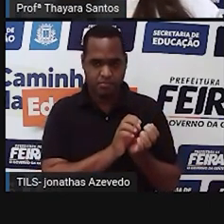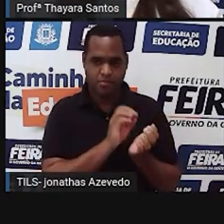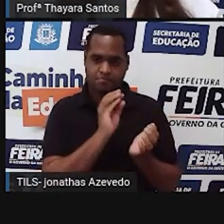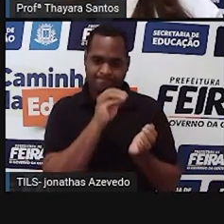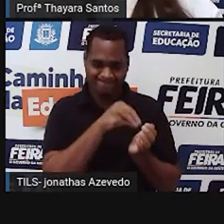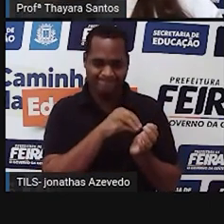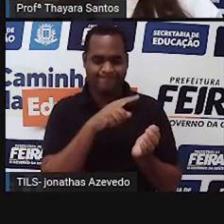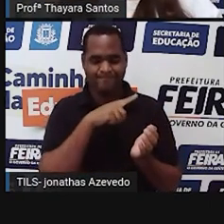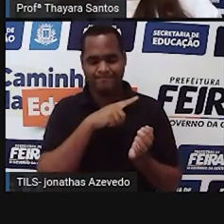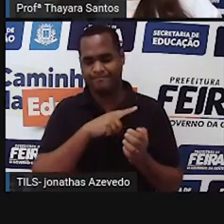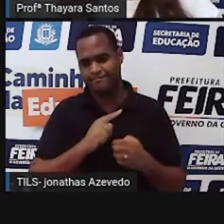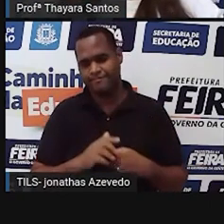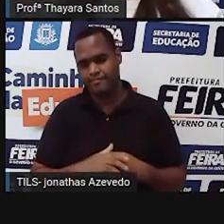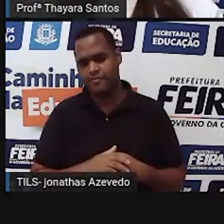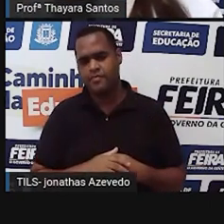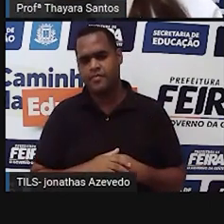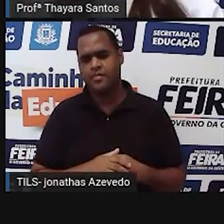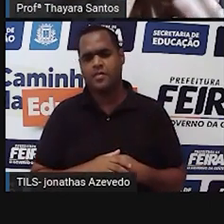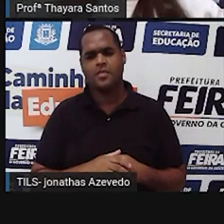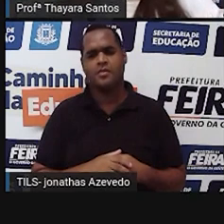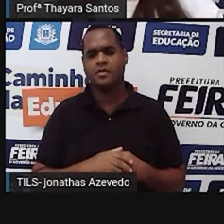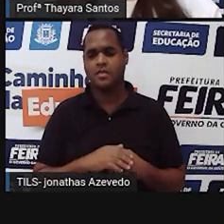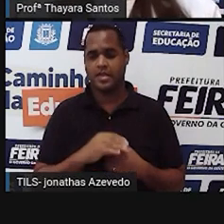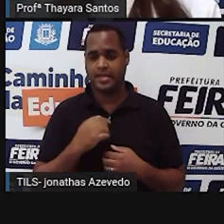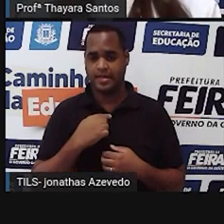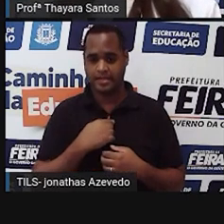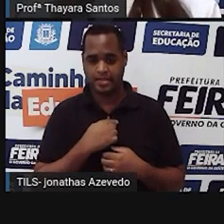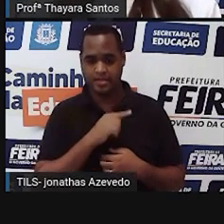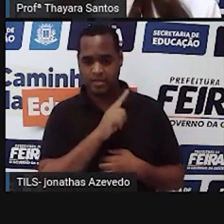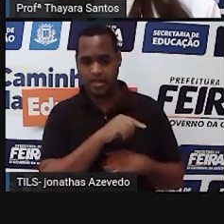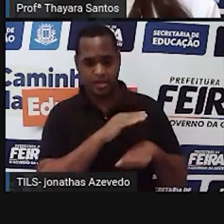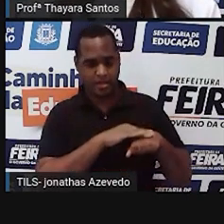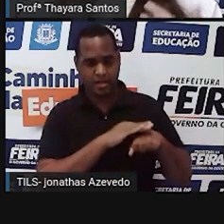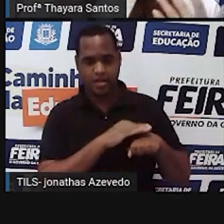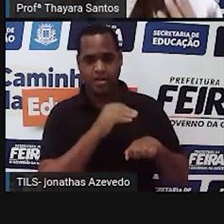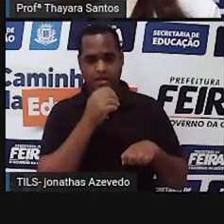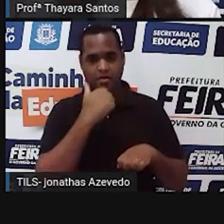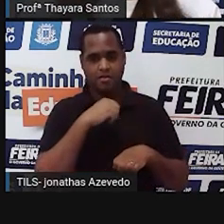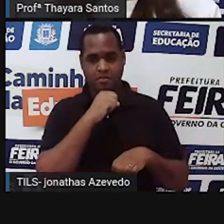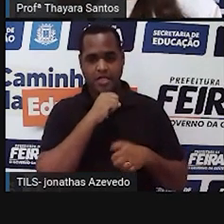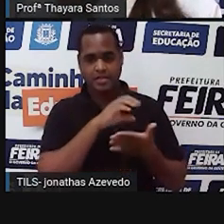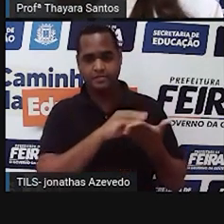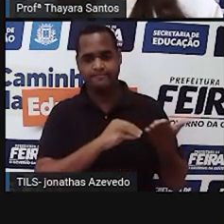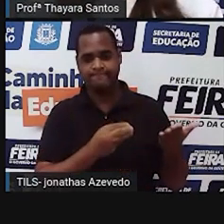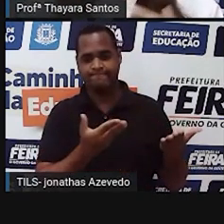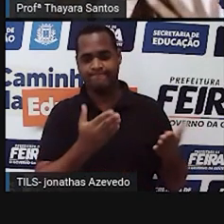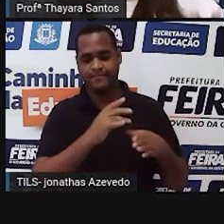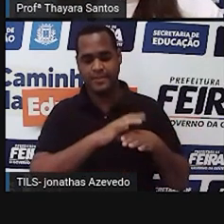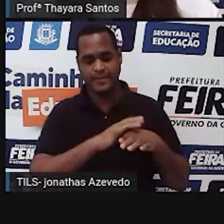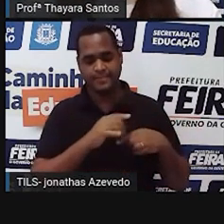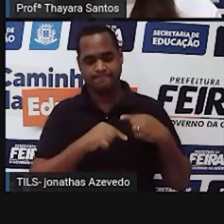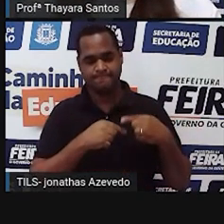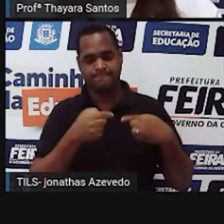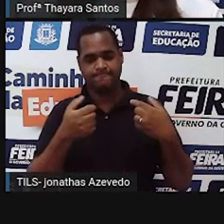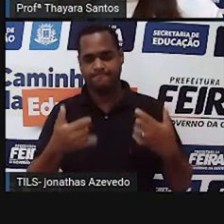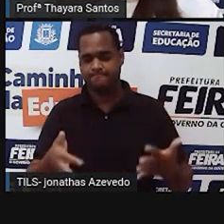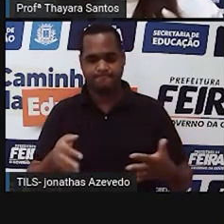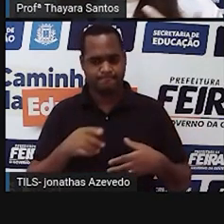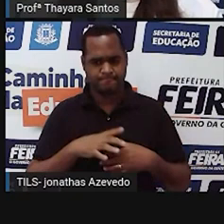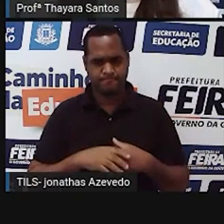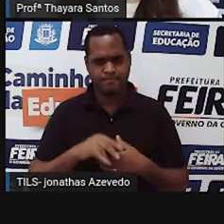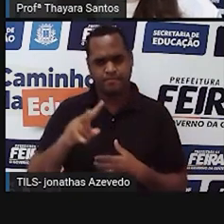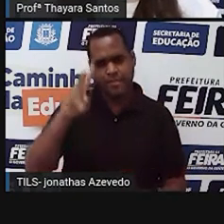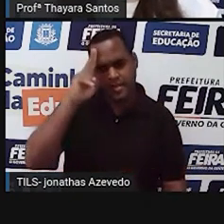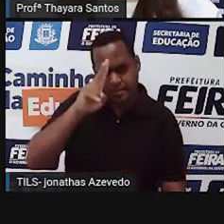mitocondrial. E isso quer dizer que a gente herdou diretamente da nossa mãe. Mas por quê? Não sei se vocês lembram, mas na